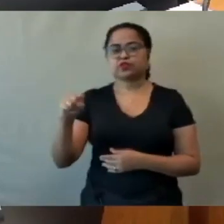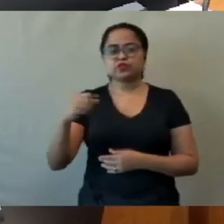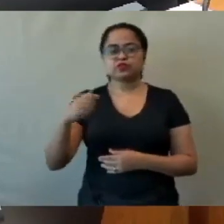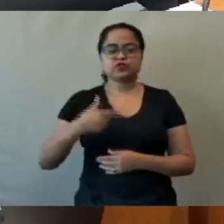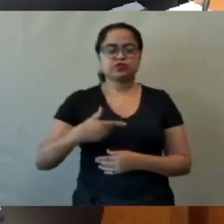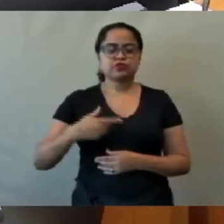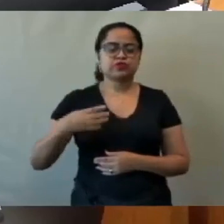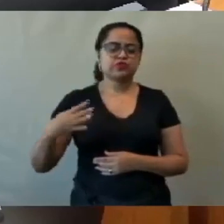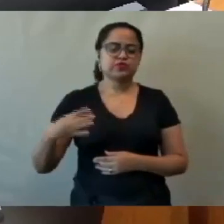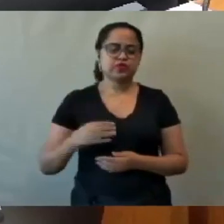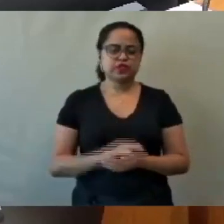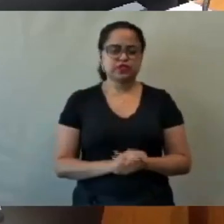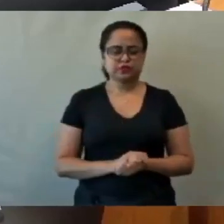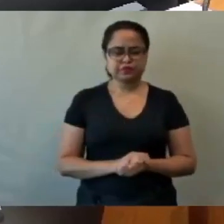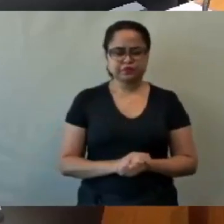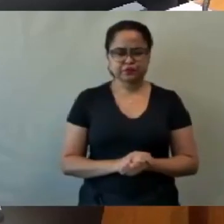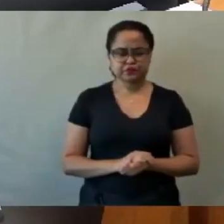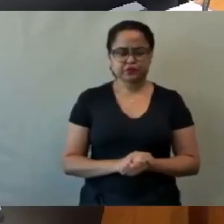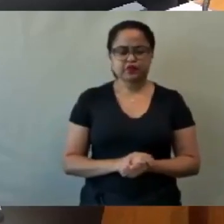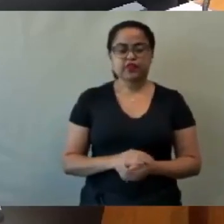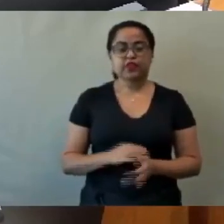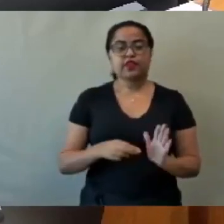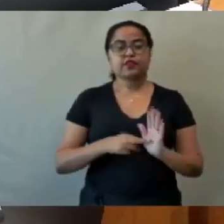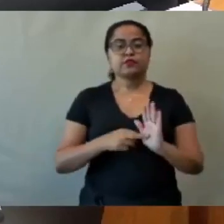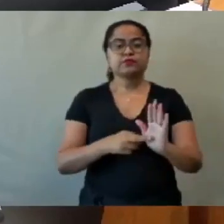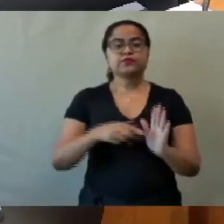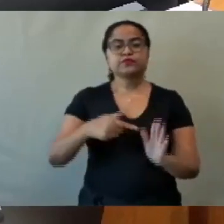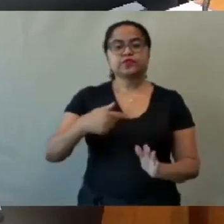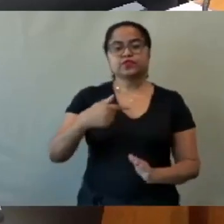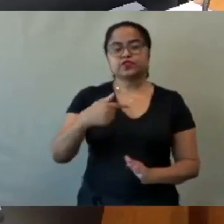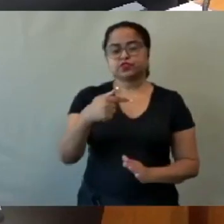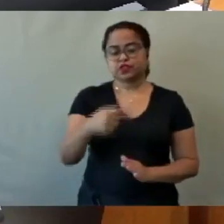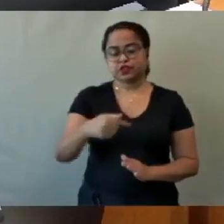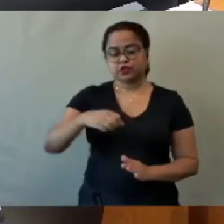788/2024. Requerimento de comissão